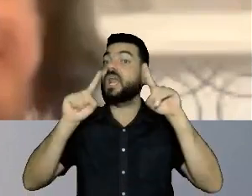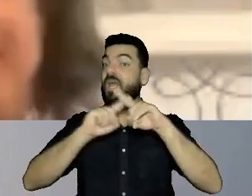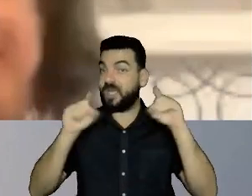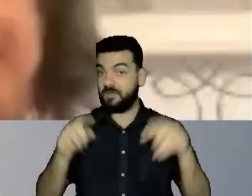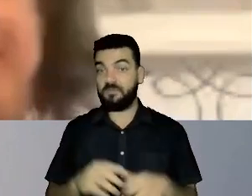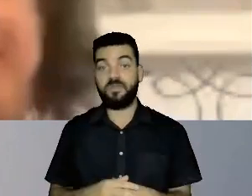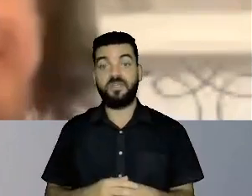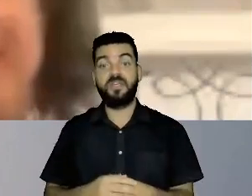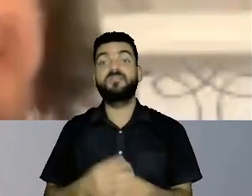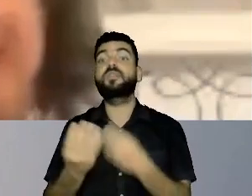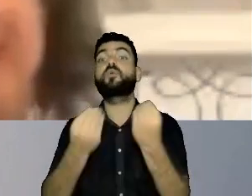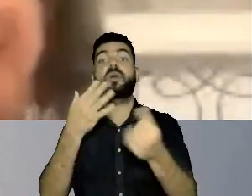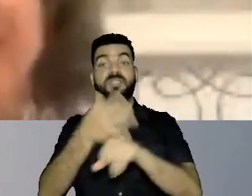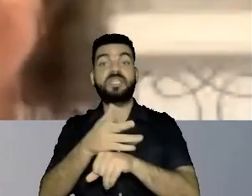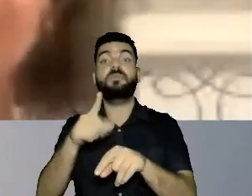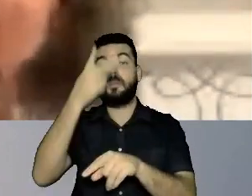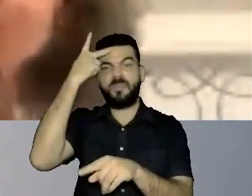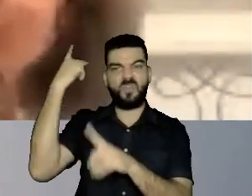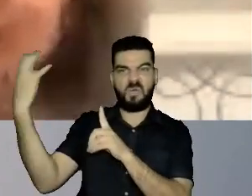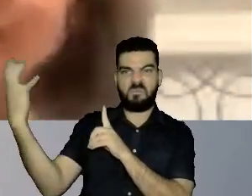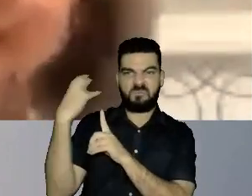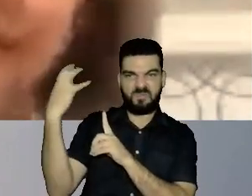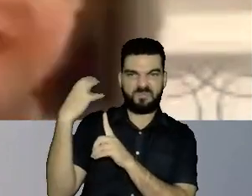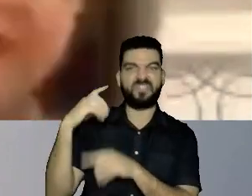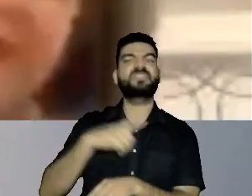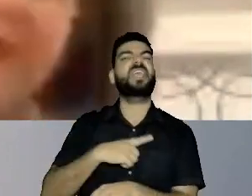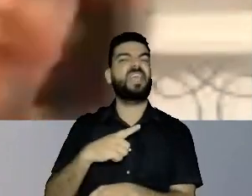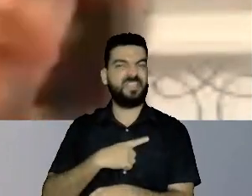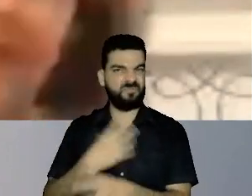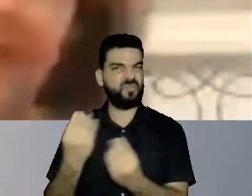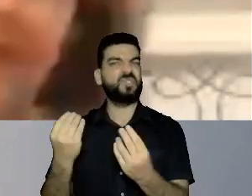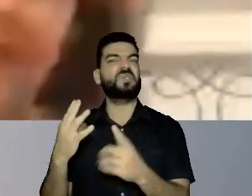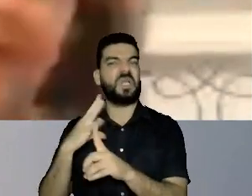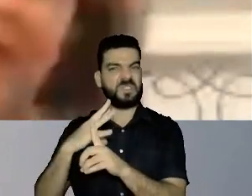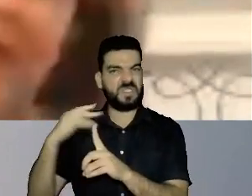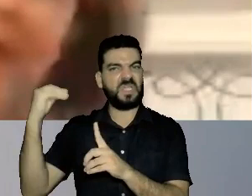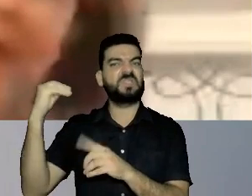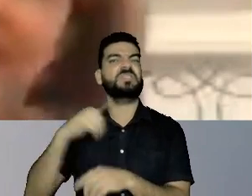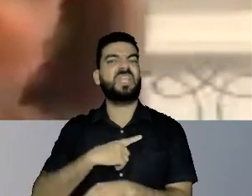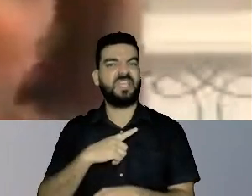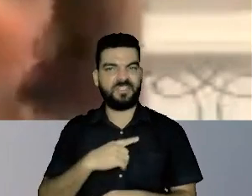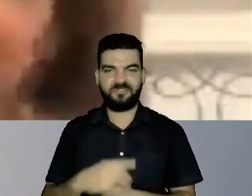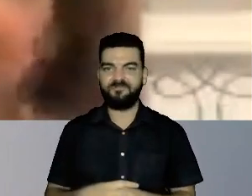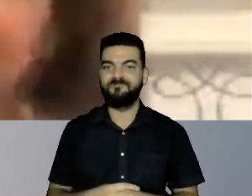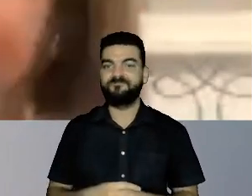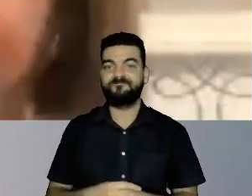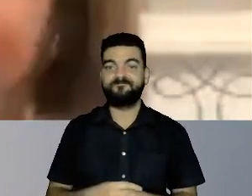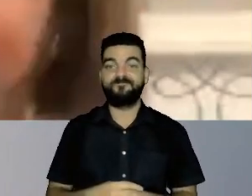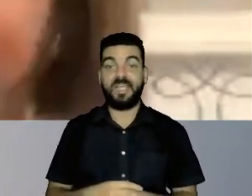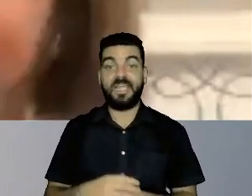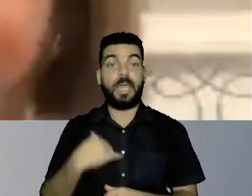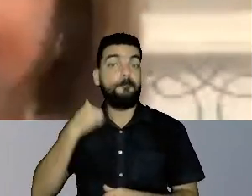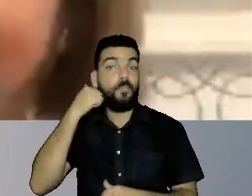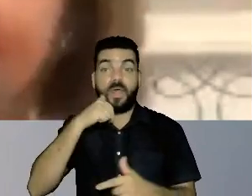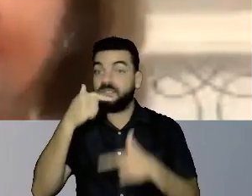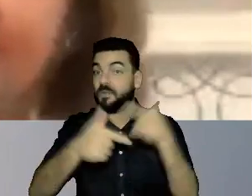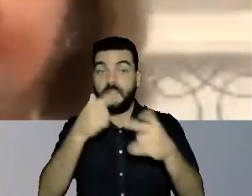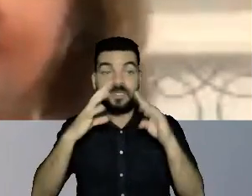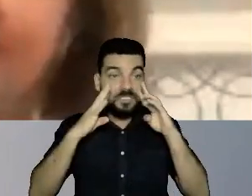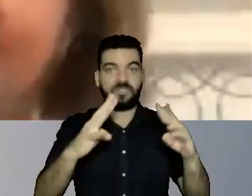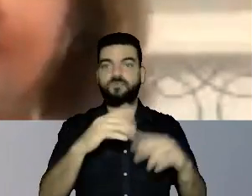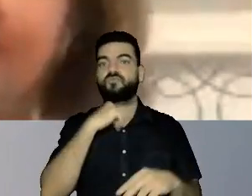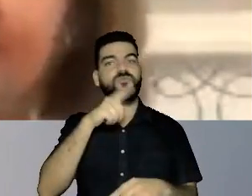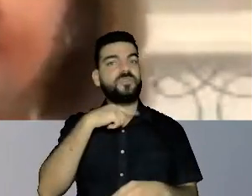mulheres no espaço público, tanto que as grafiteiras, elas reclamam muito, né, nessa pesquisinha que eu fiz, eu vi que elas reclamam muito do assédio na